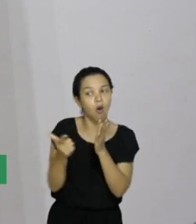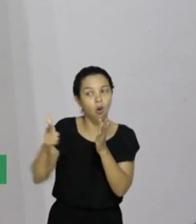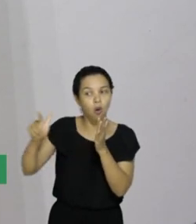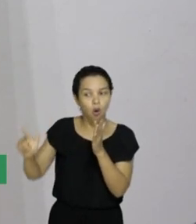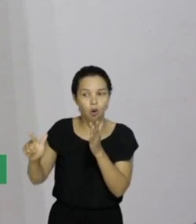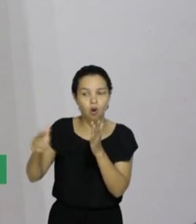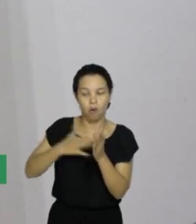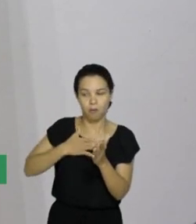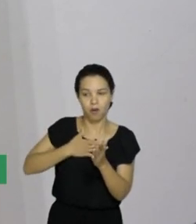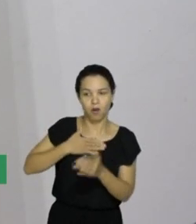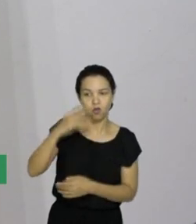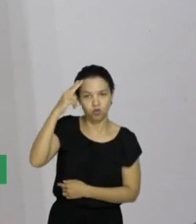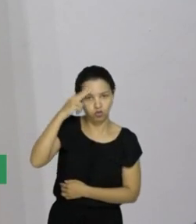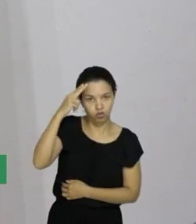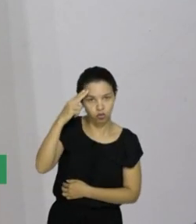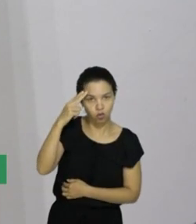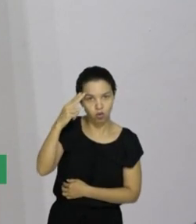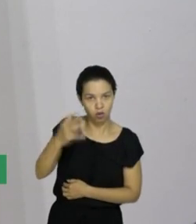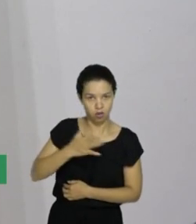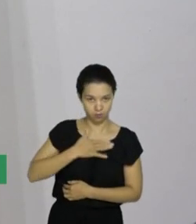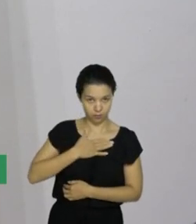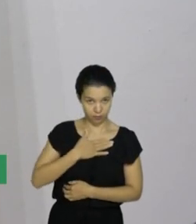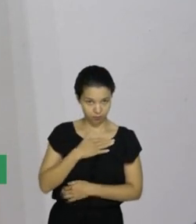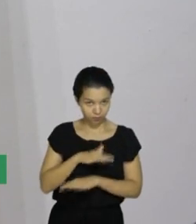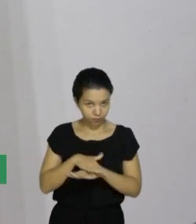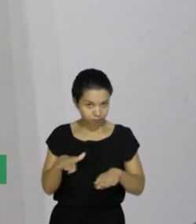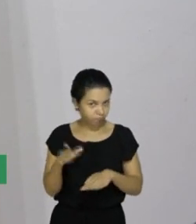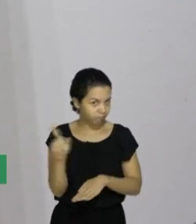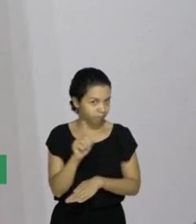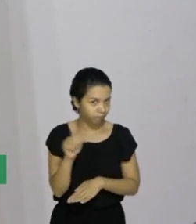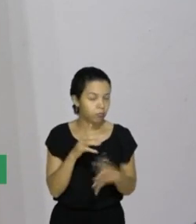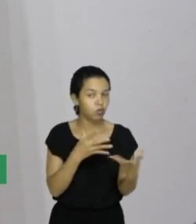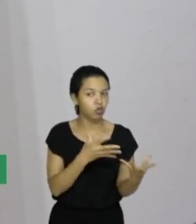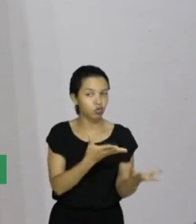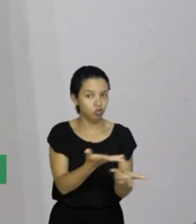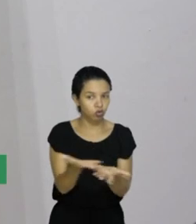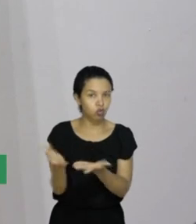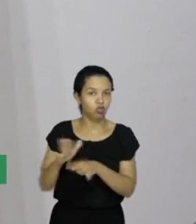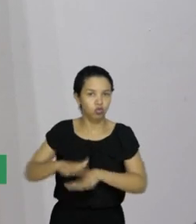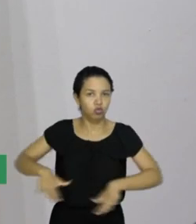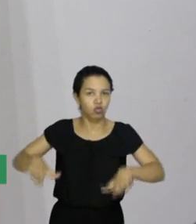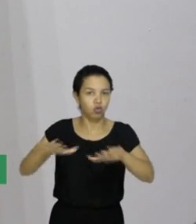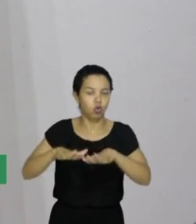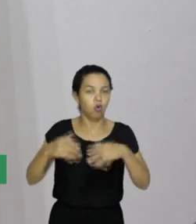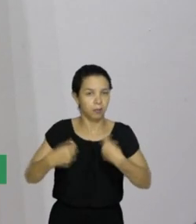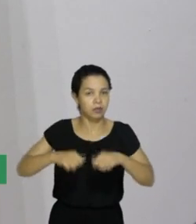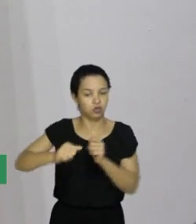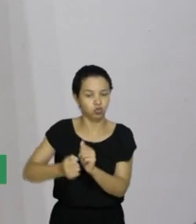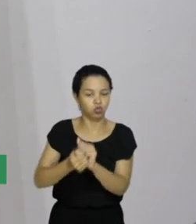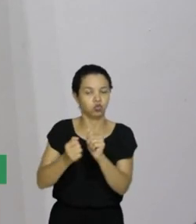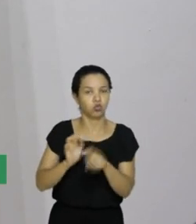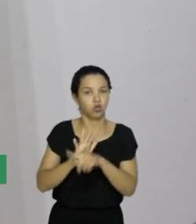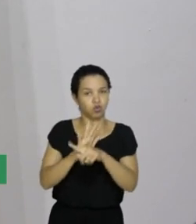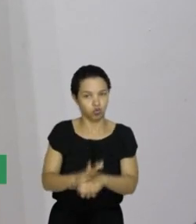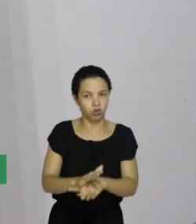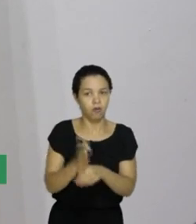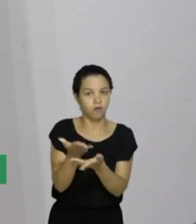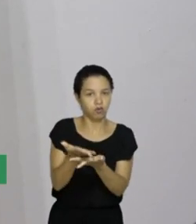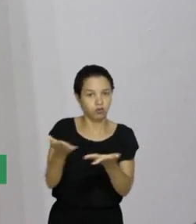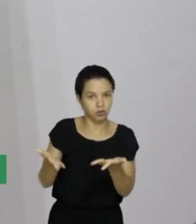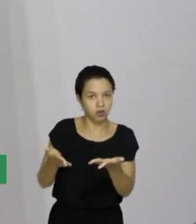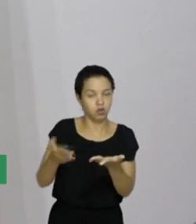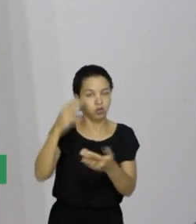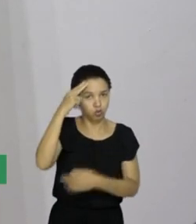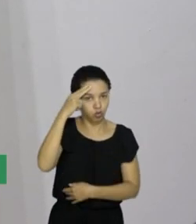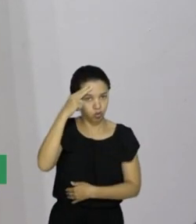dos meus sonhos depende não só de mim mas de todos nós conto com vocês para que todos